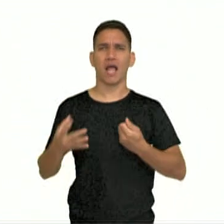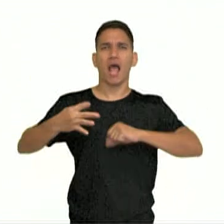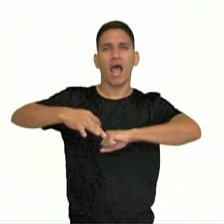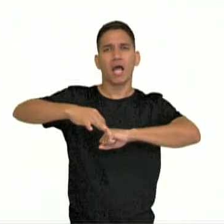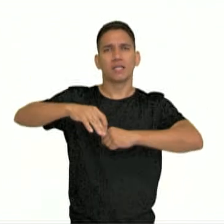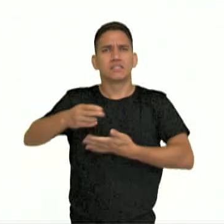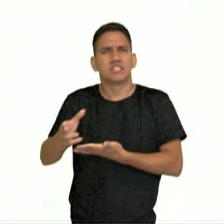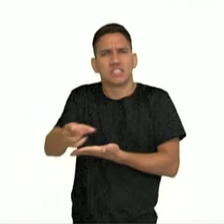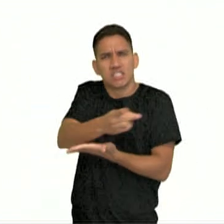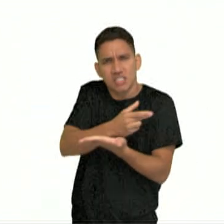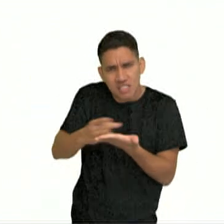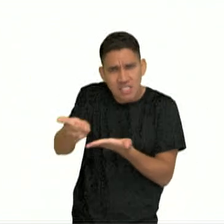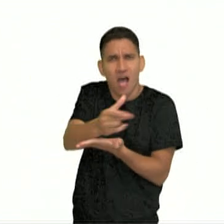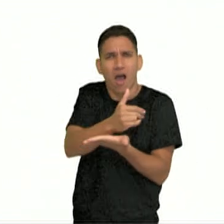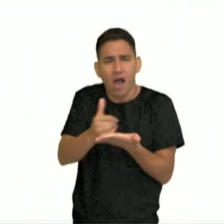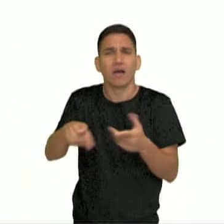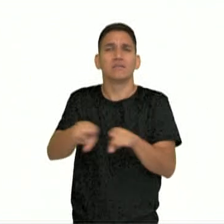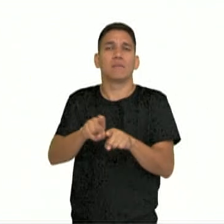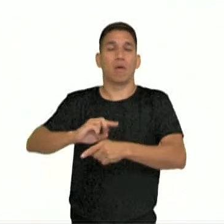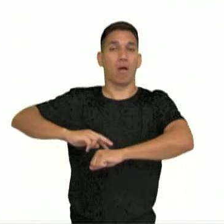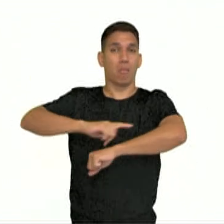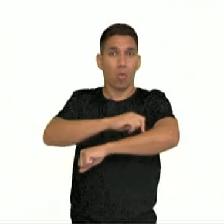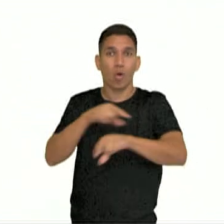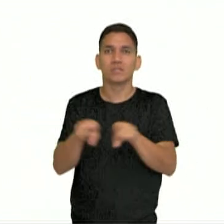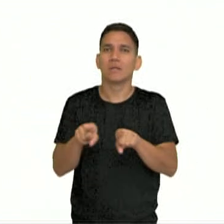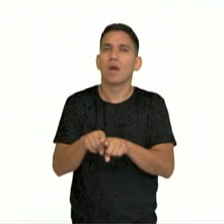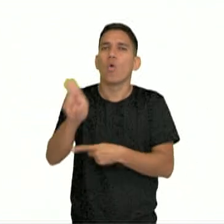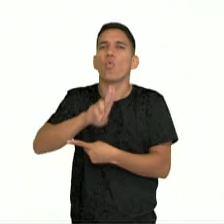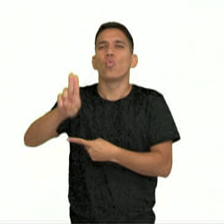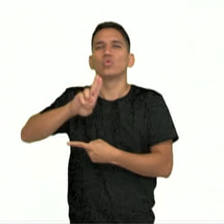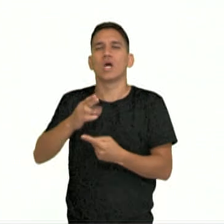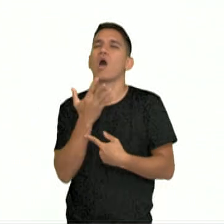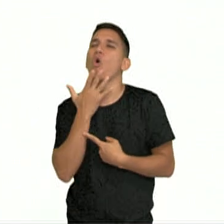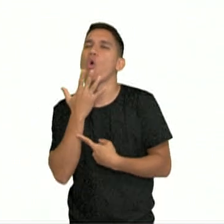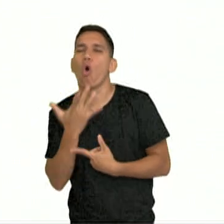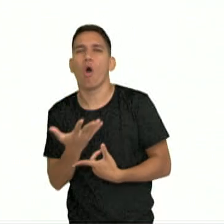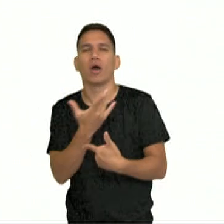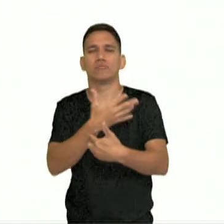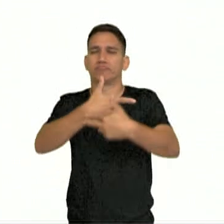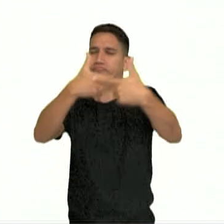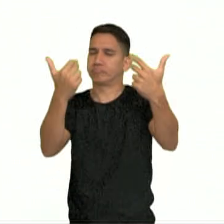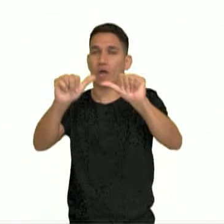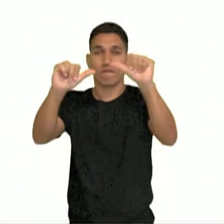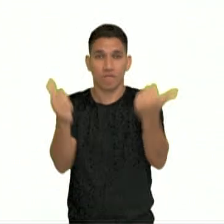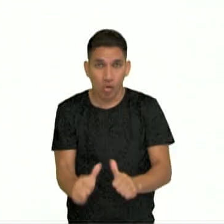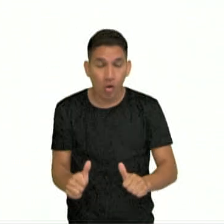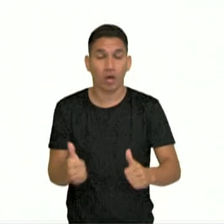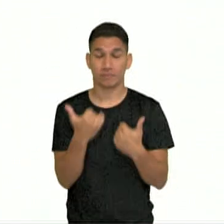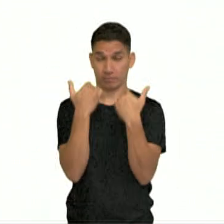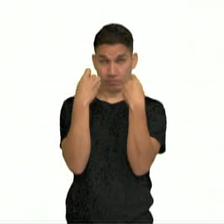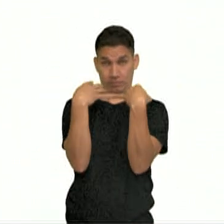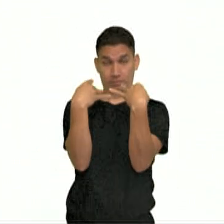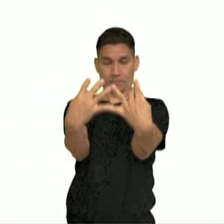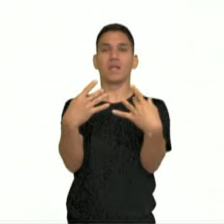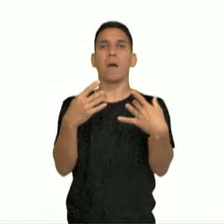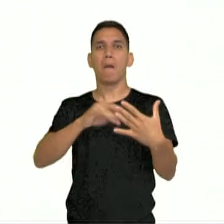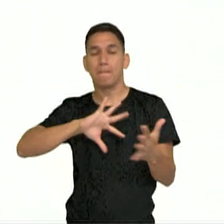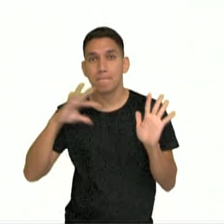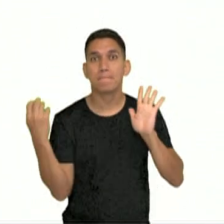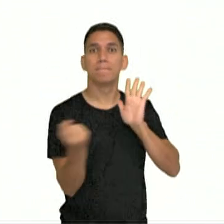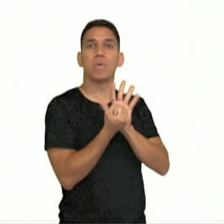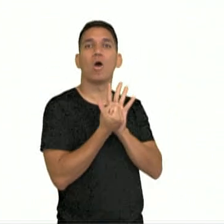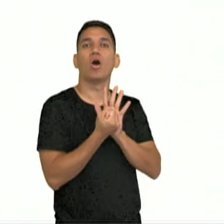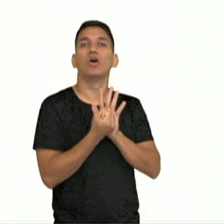O uso de figuras geométricas, cores vibrantes, letras e palavras simples e diretas marcou o estilo da poesia, da